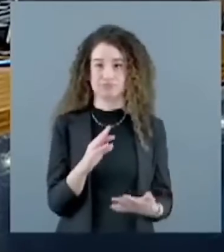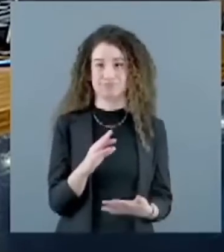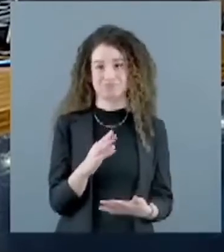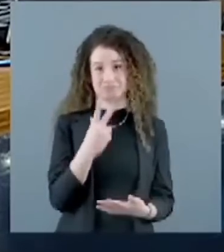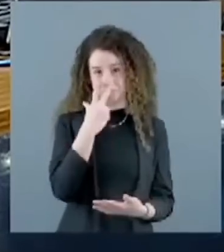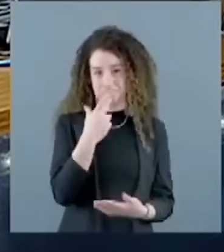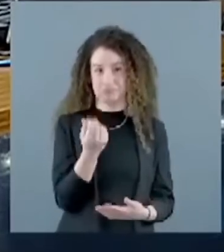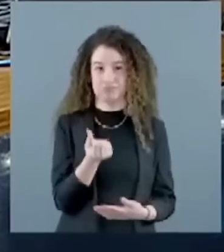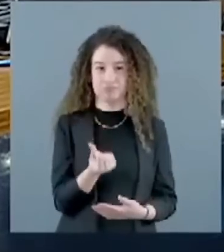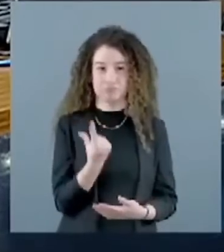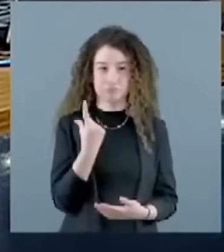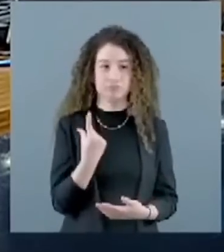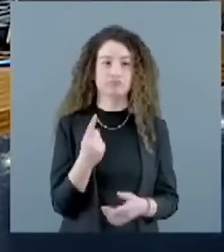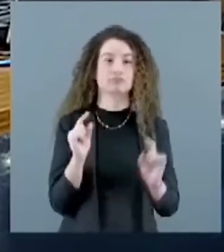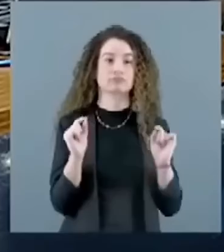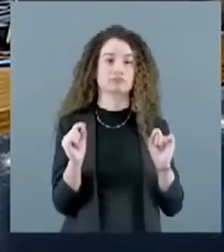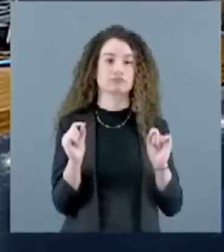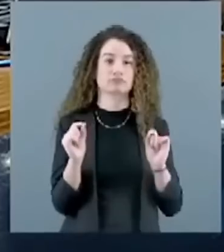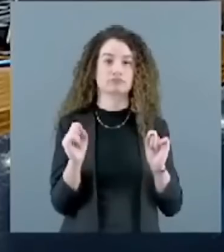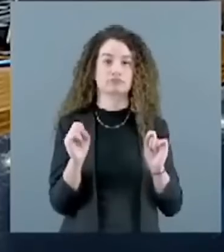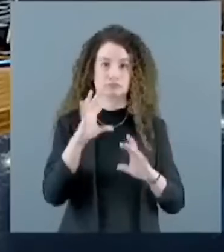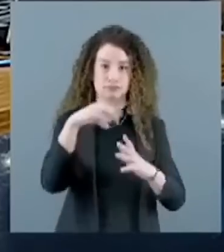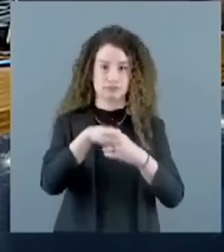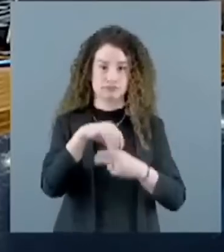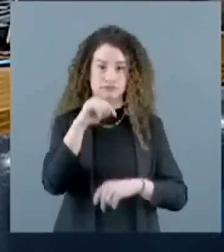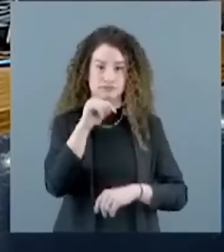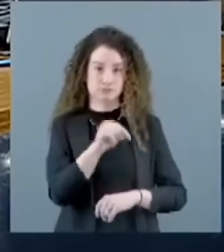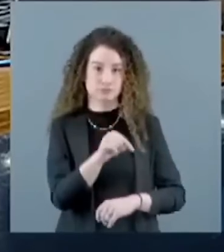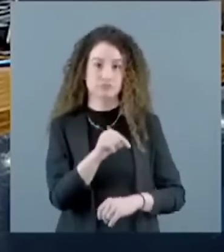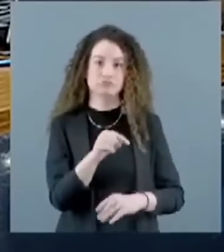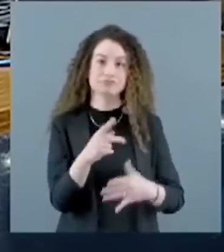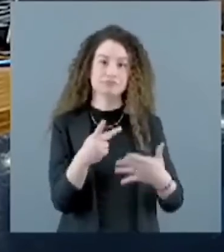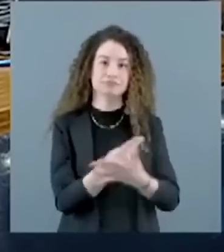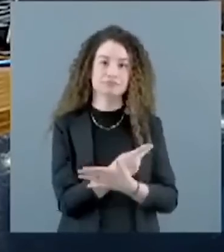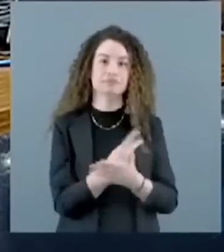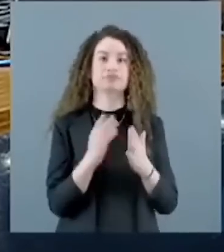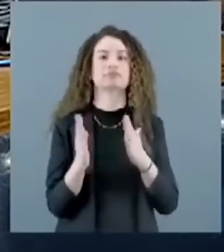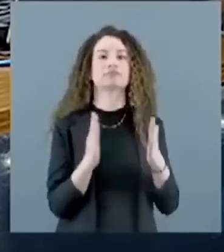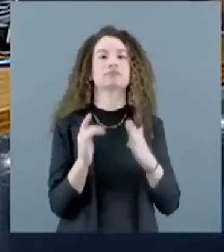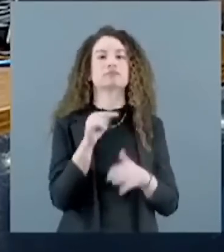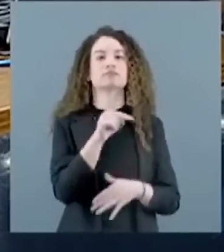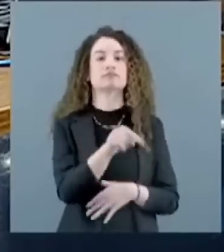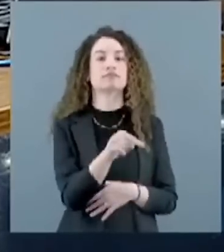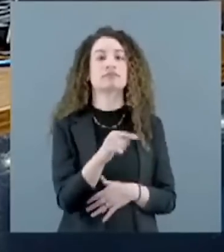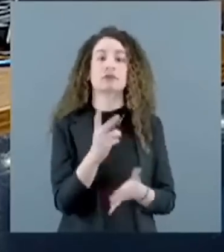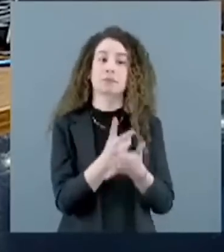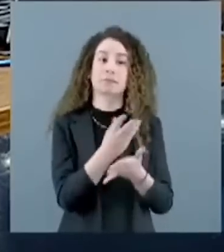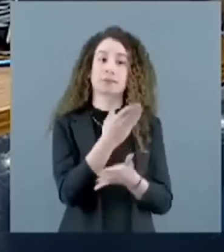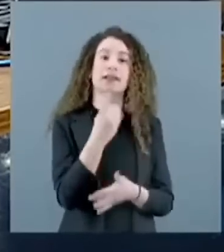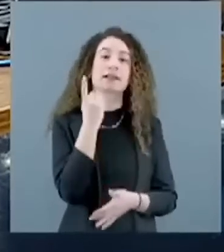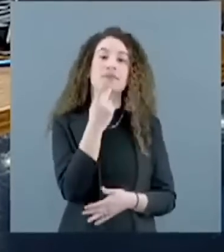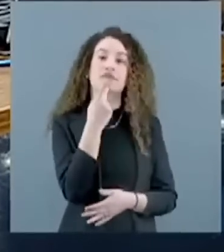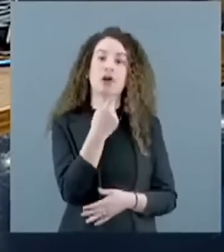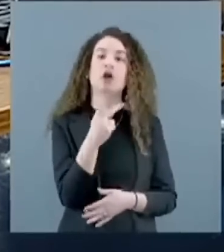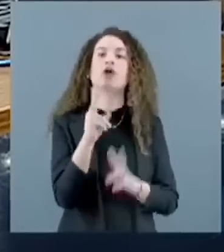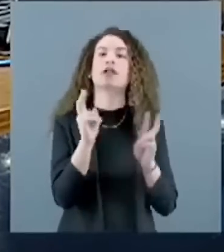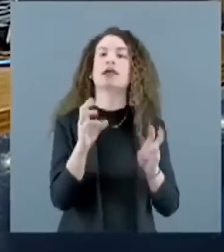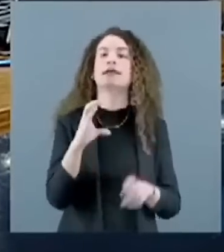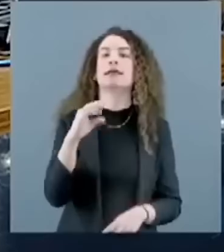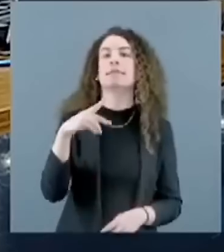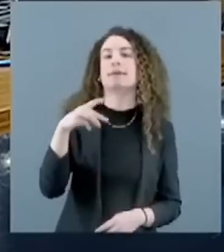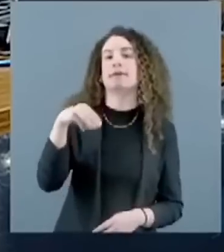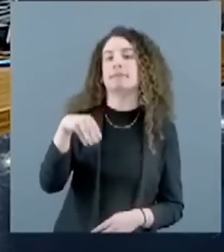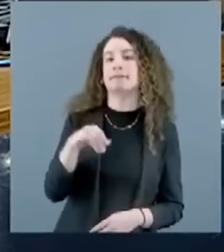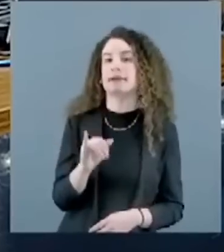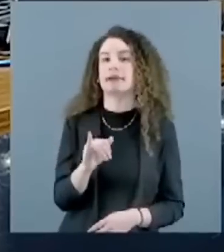mesmo, que dentro do escopo que o próprio deputado colocou em relação à CPMI, veja a finalidade que ele próprio